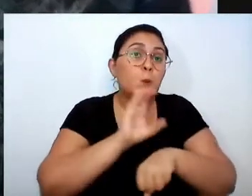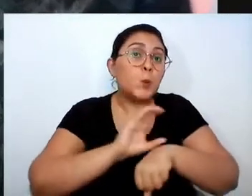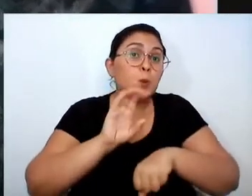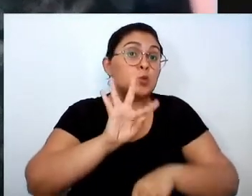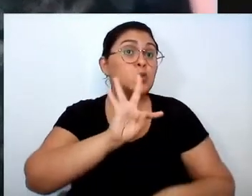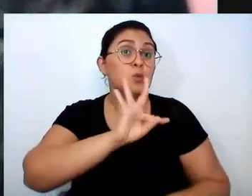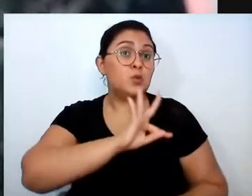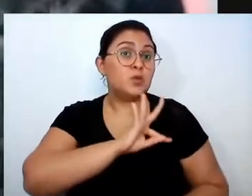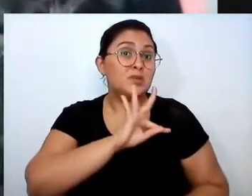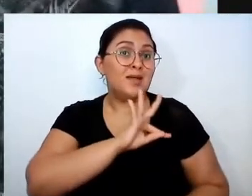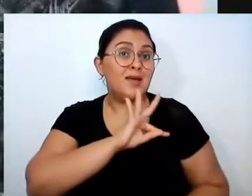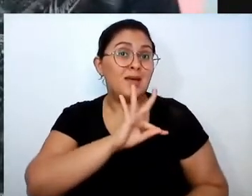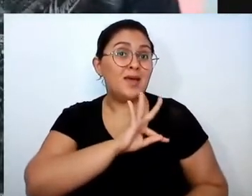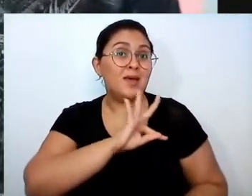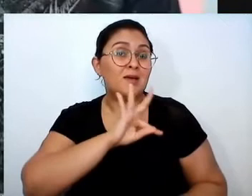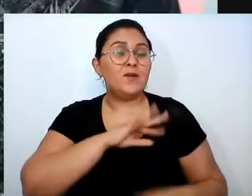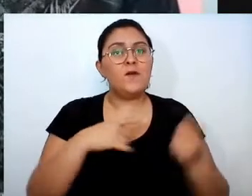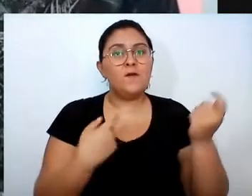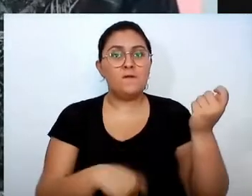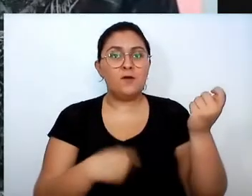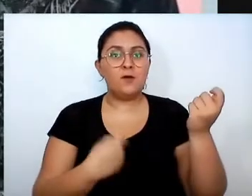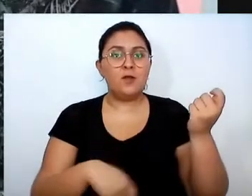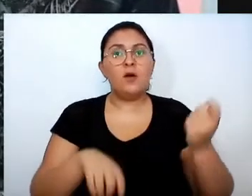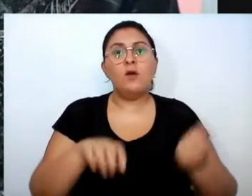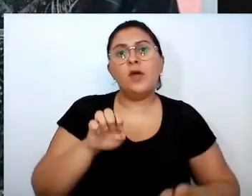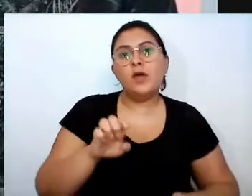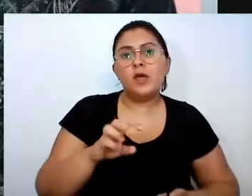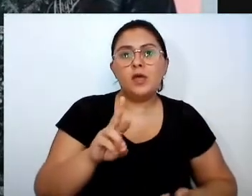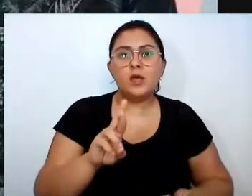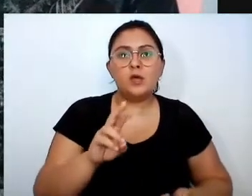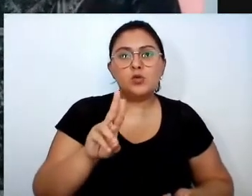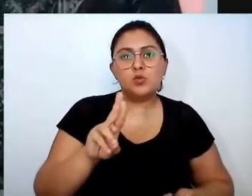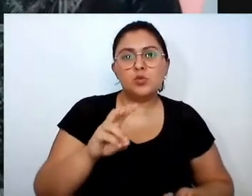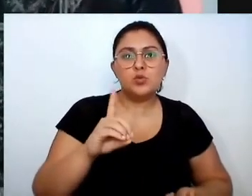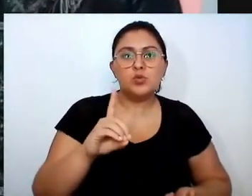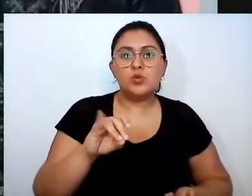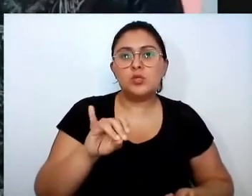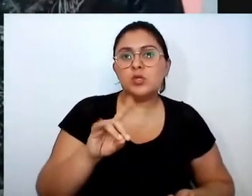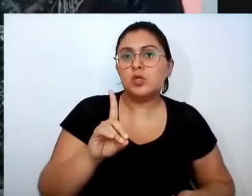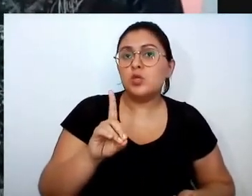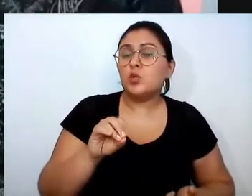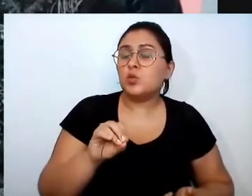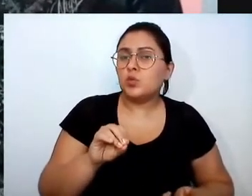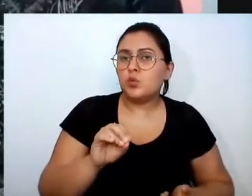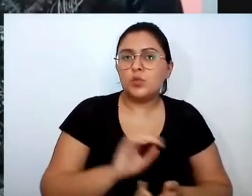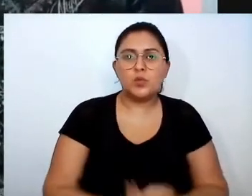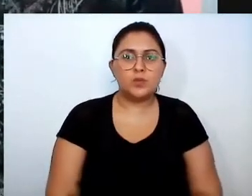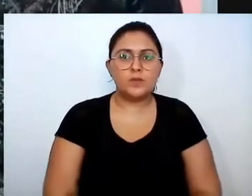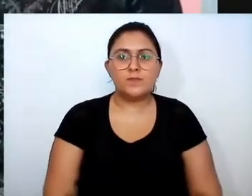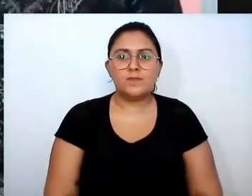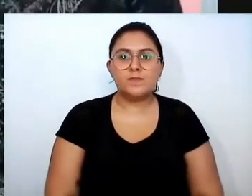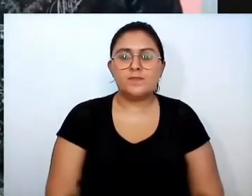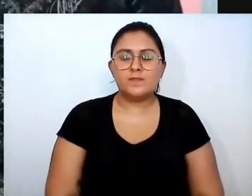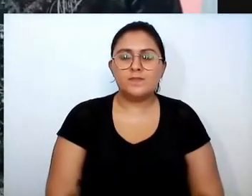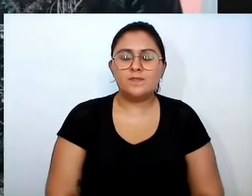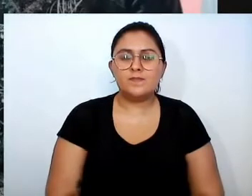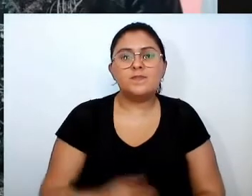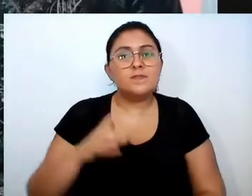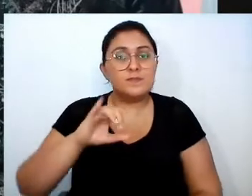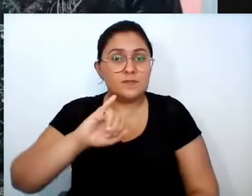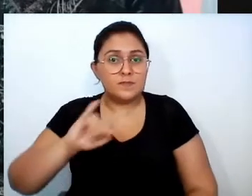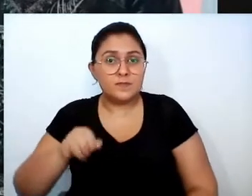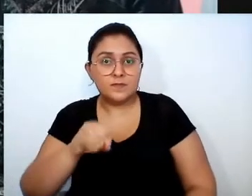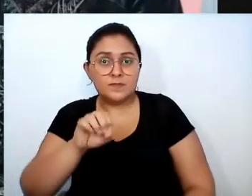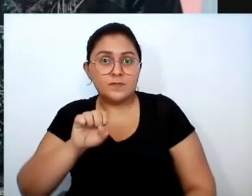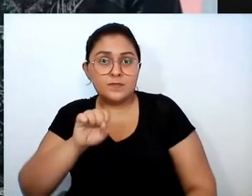mais recentemente agora, né, no curso técnico em violão erudito. O que me motivou mais ainda é que